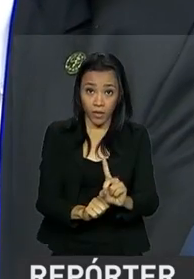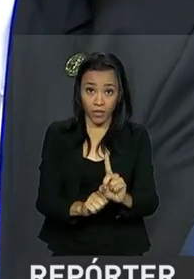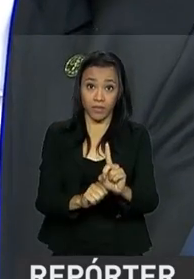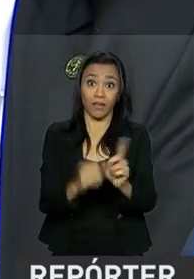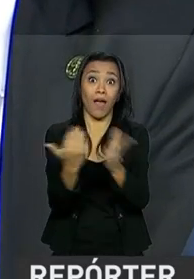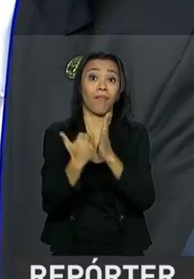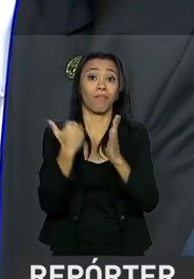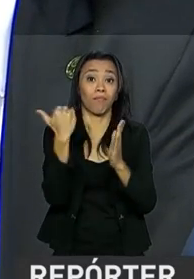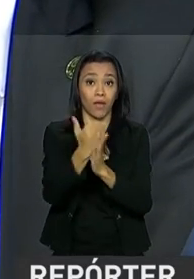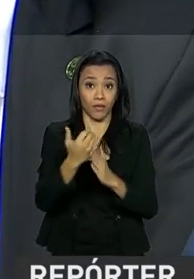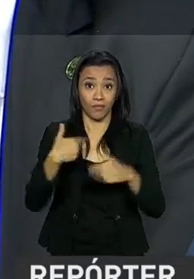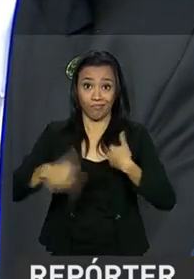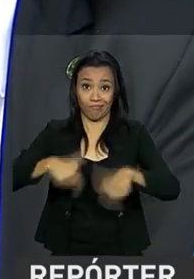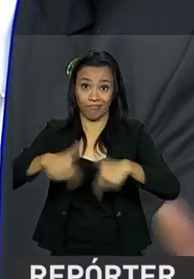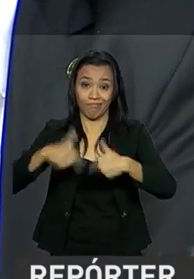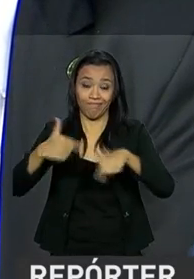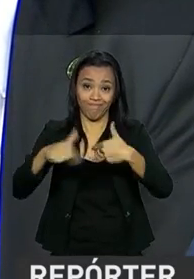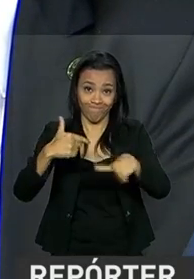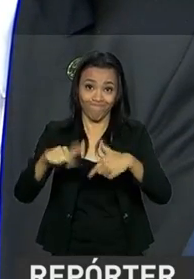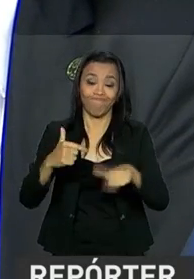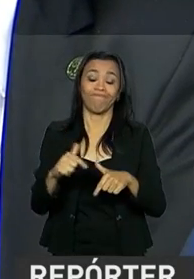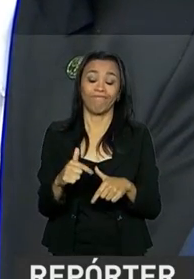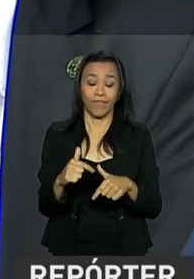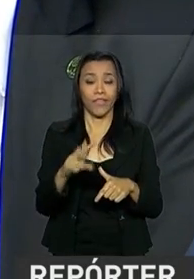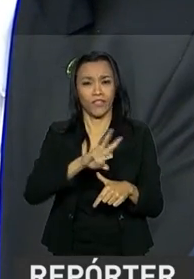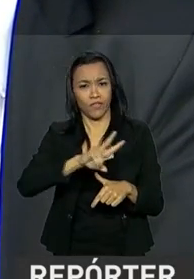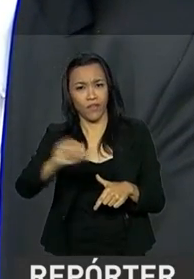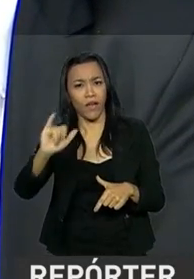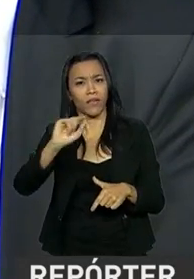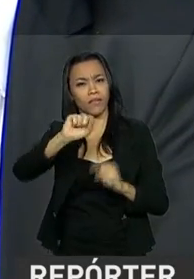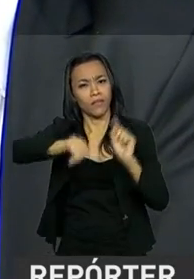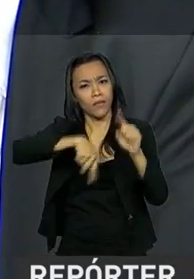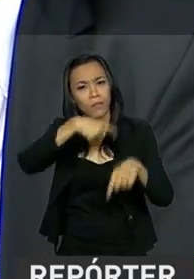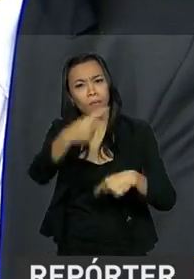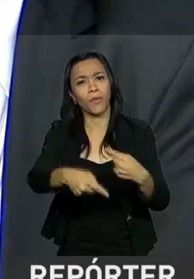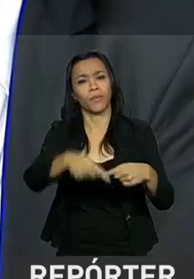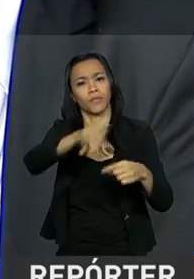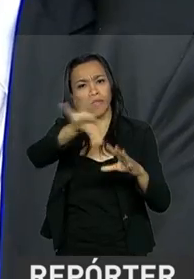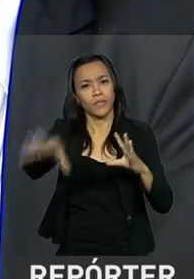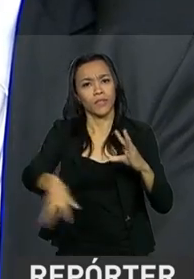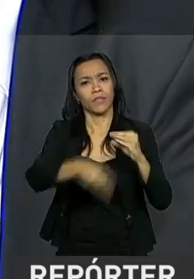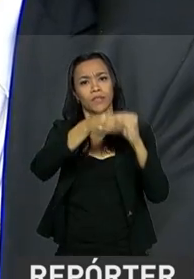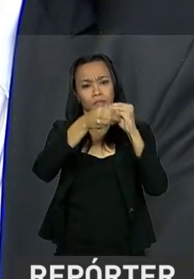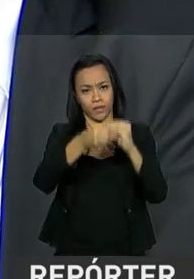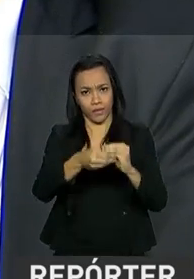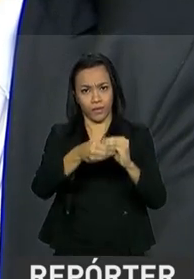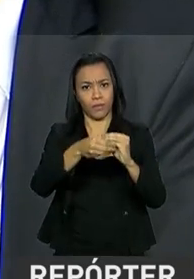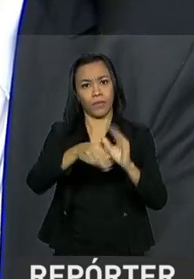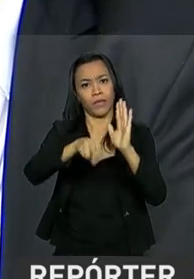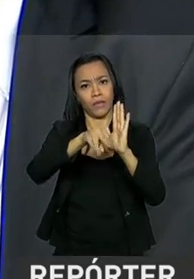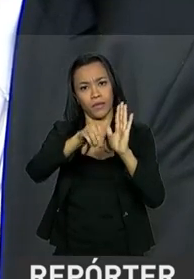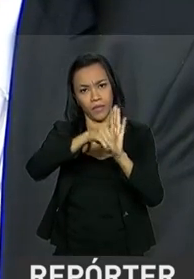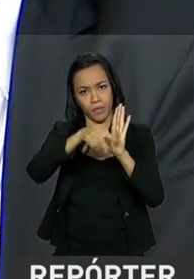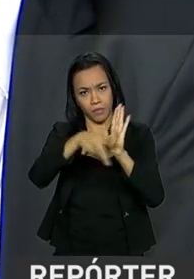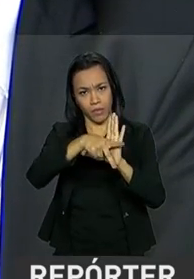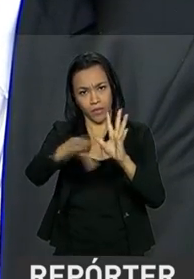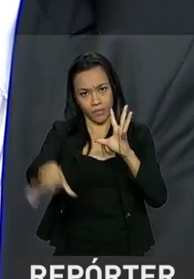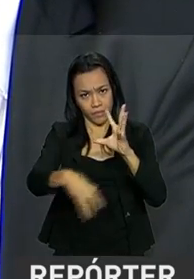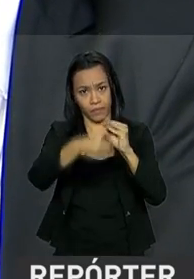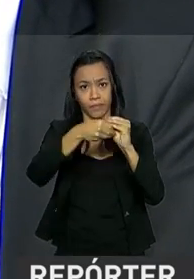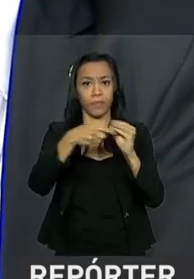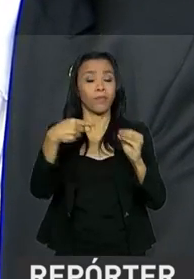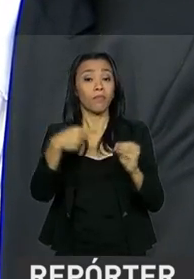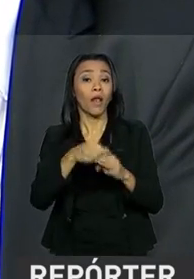permitirá eh vamos estabelecer em Atos complementares a medida provisória assinada pelo presidente ah